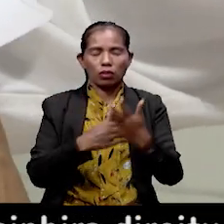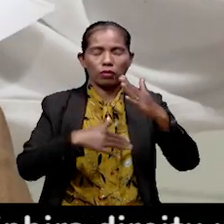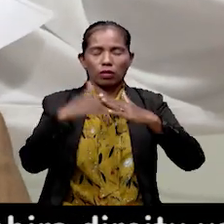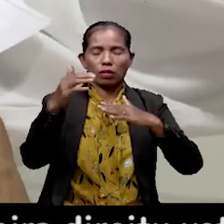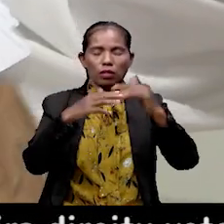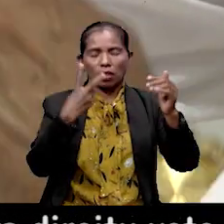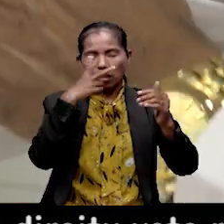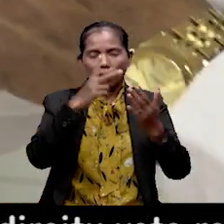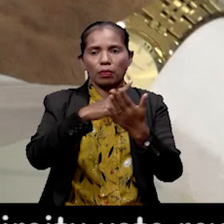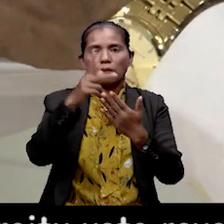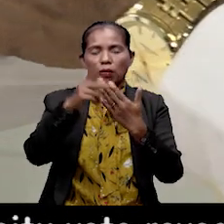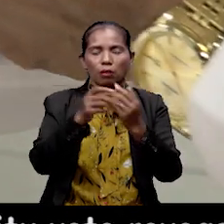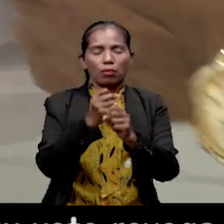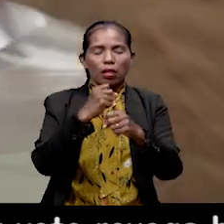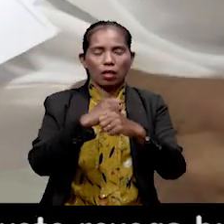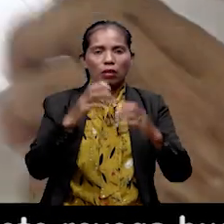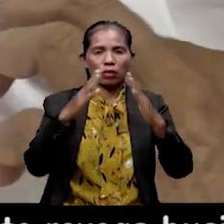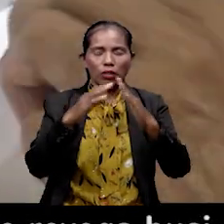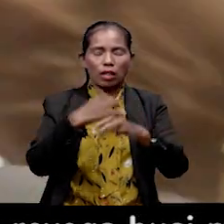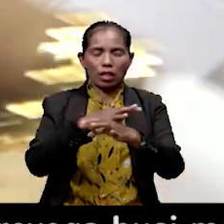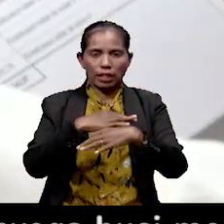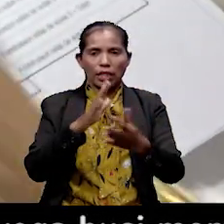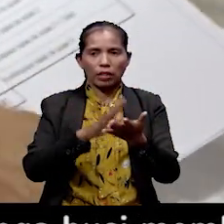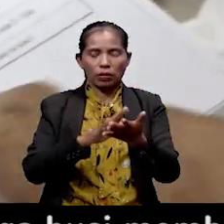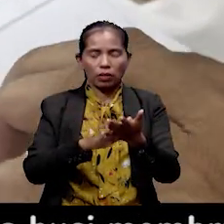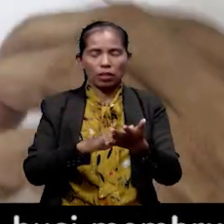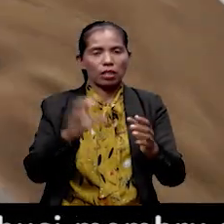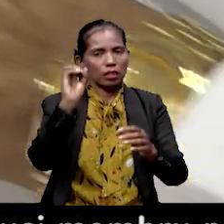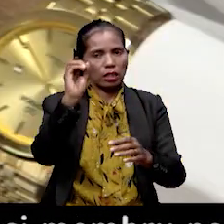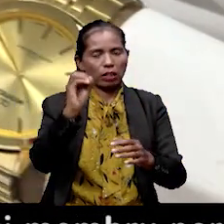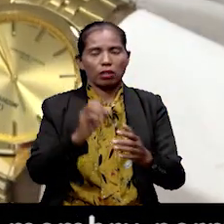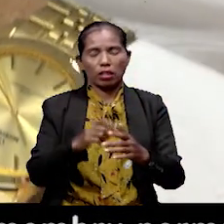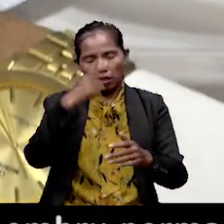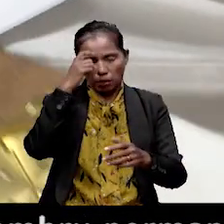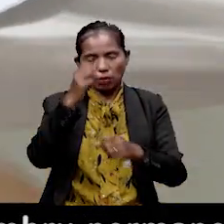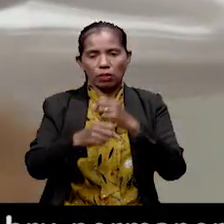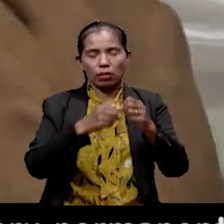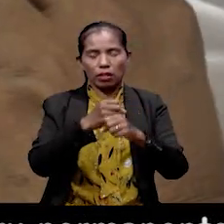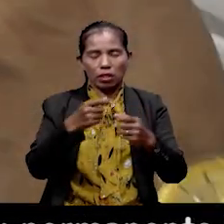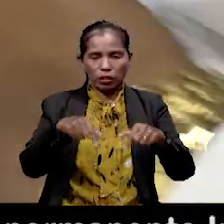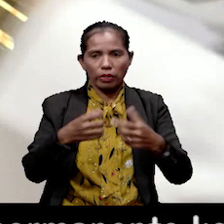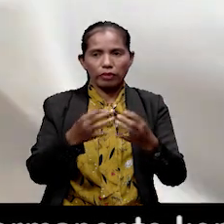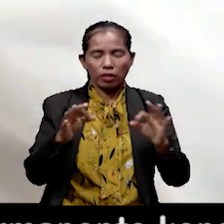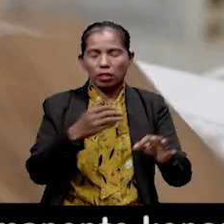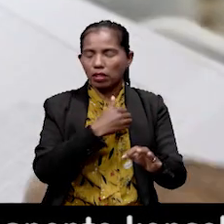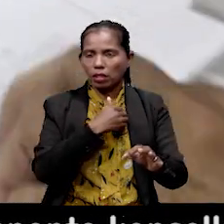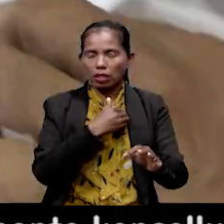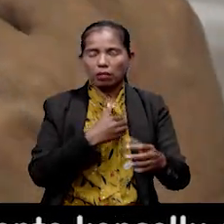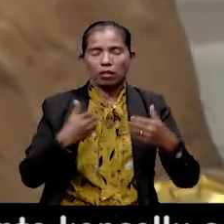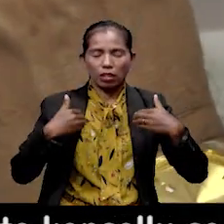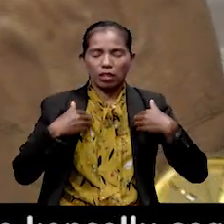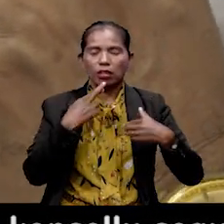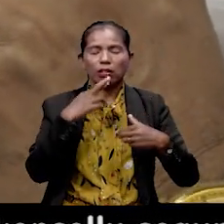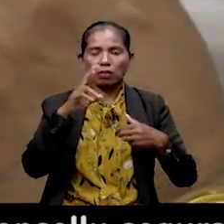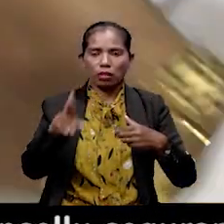liga o programa Hari Escola, no Reabilitação na Escola, 6-0. Tamba totina ne remata, se dá o que é resultado físico ruma e a